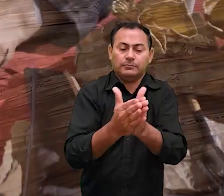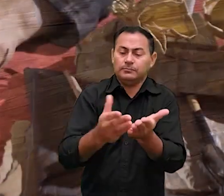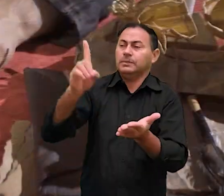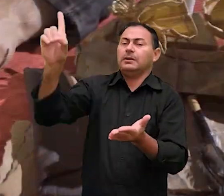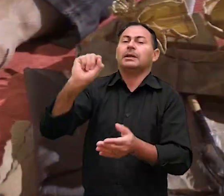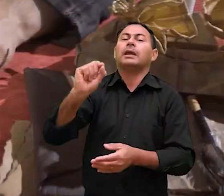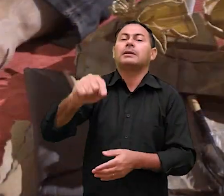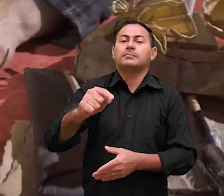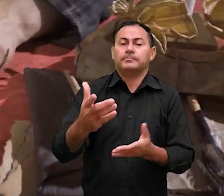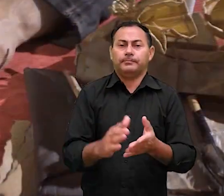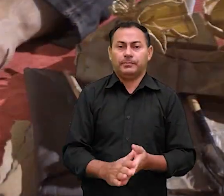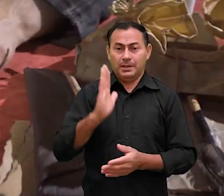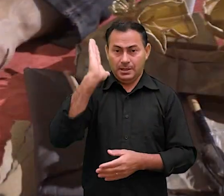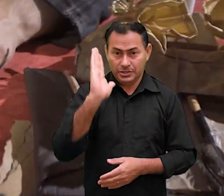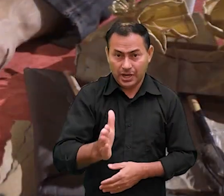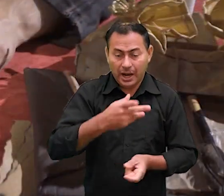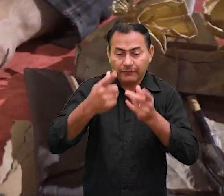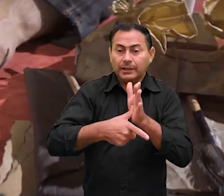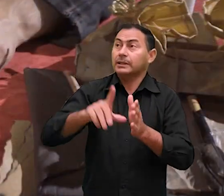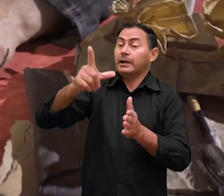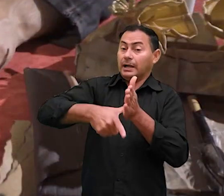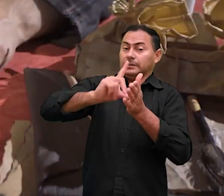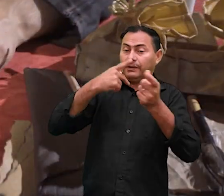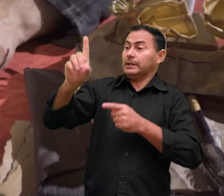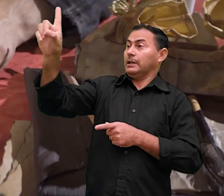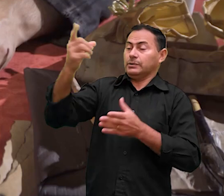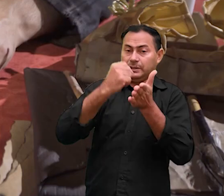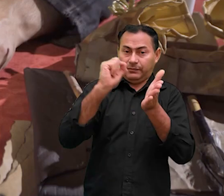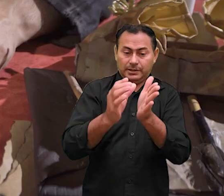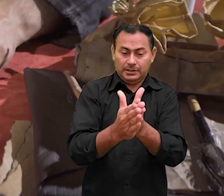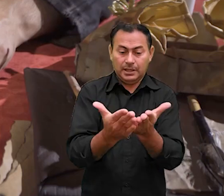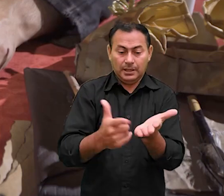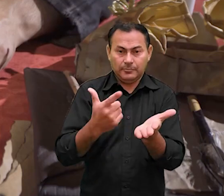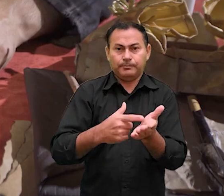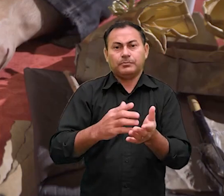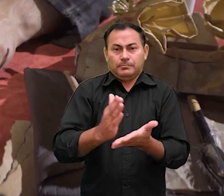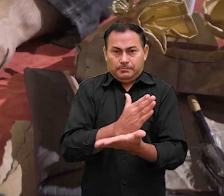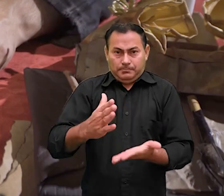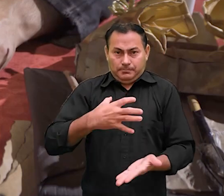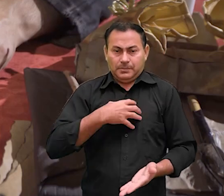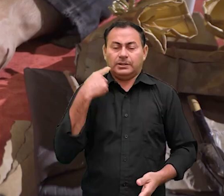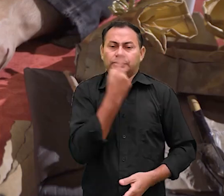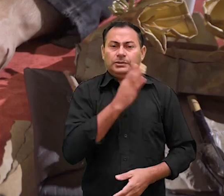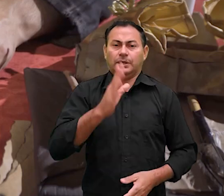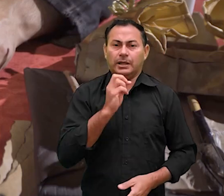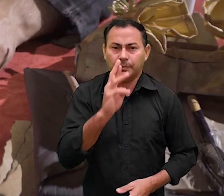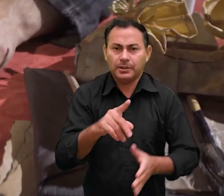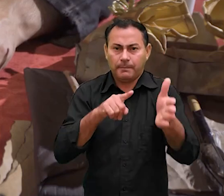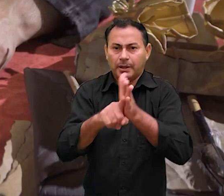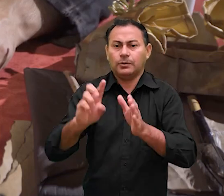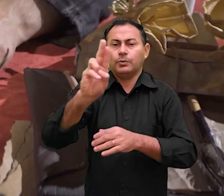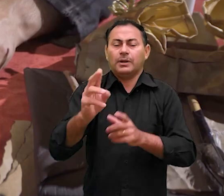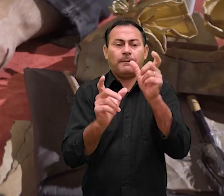escreveu a Bíblia? Já disse antes que foi Deus quem escreveu esse livro. De certa forma, nós já respondemos a